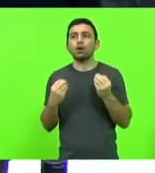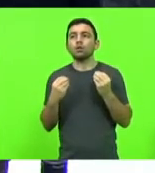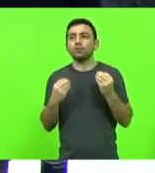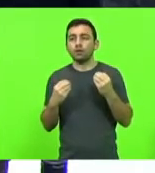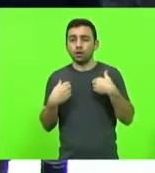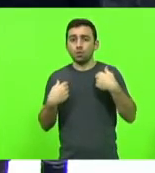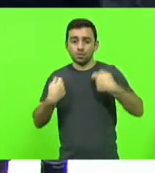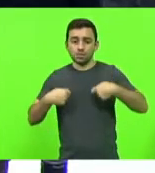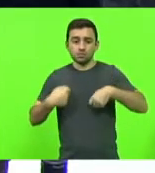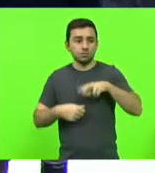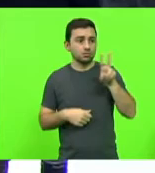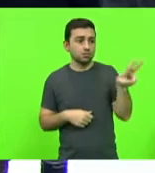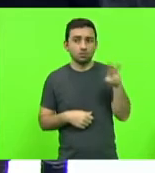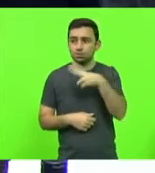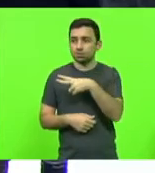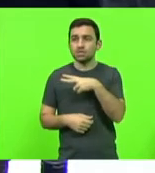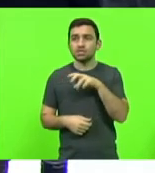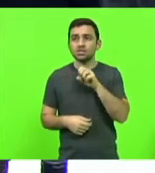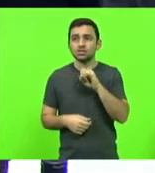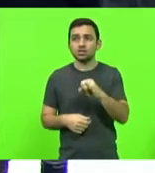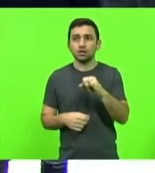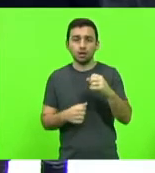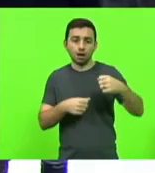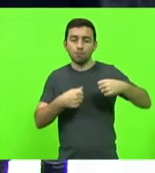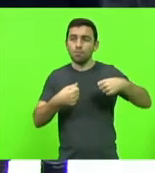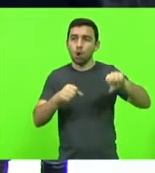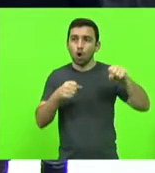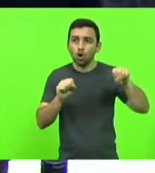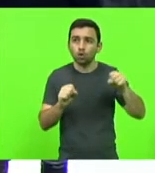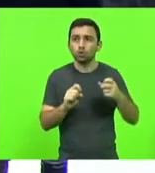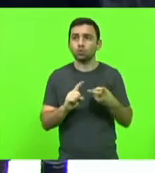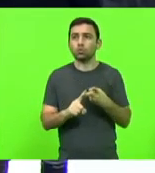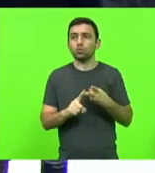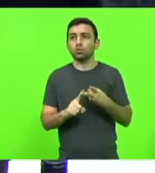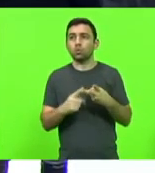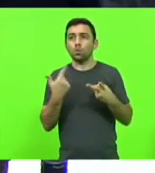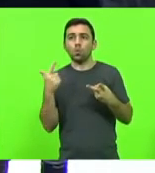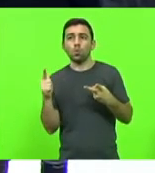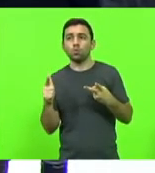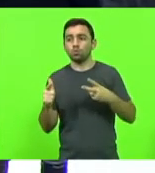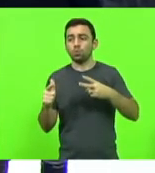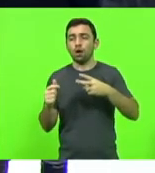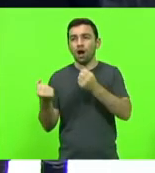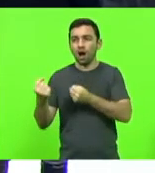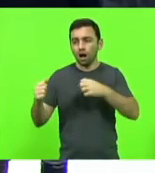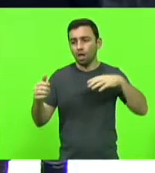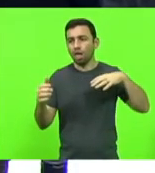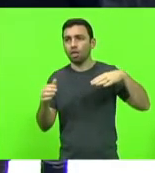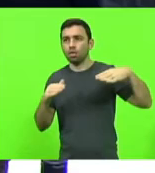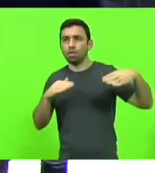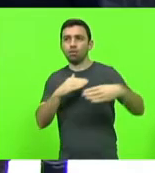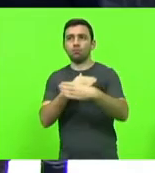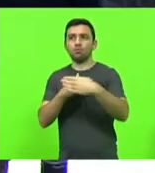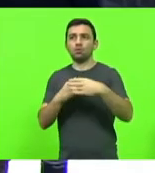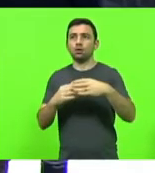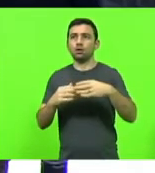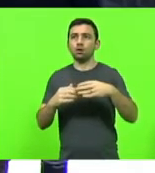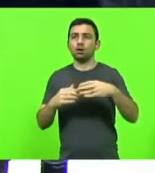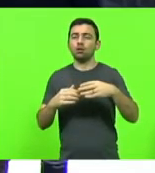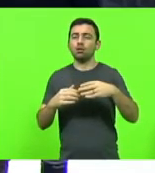olhar para os lados se não vem um motociclista, se eu não vou bater em outro carro, se não passa um animal, alguma